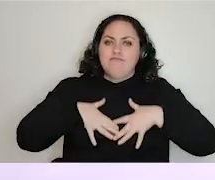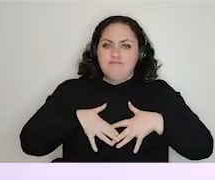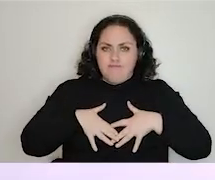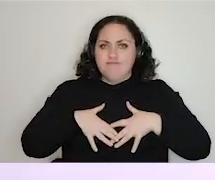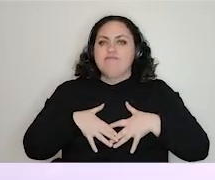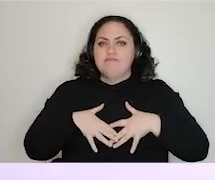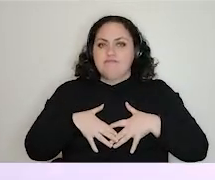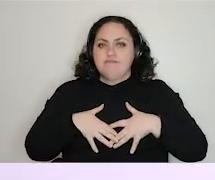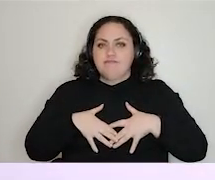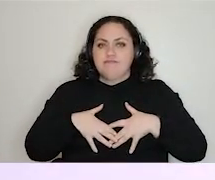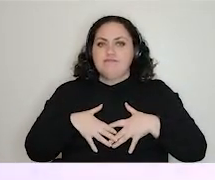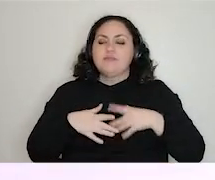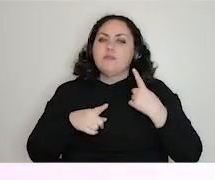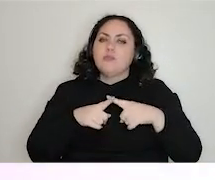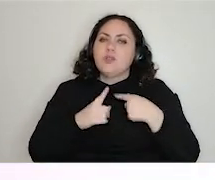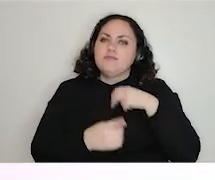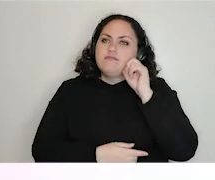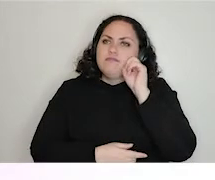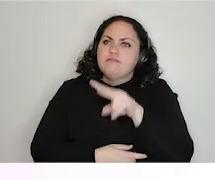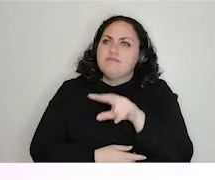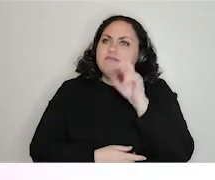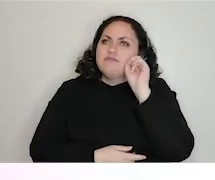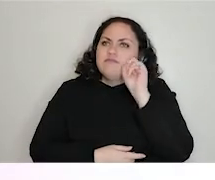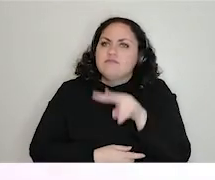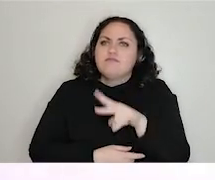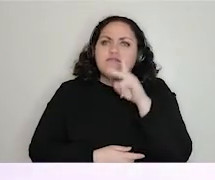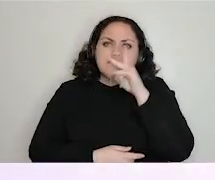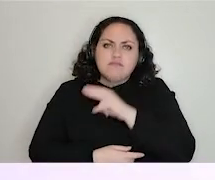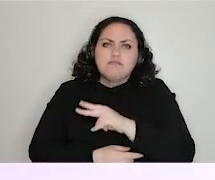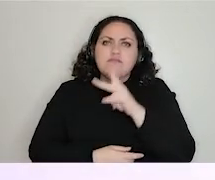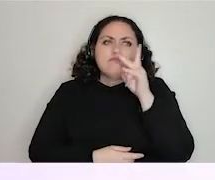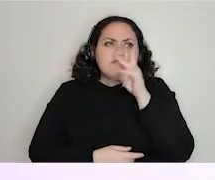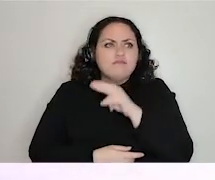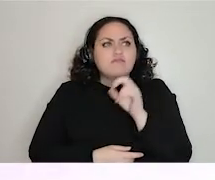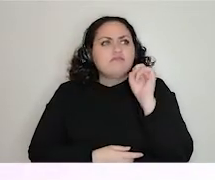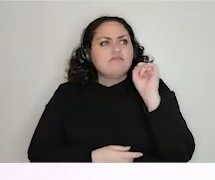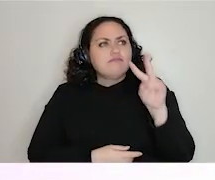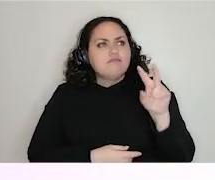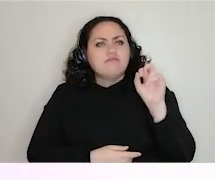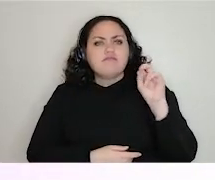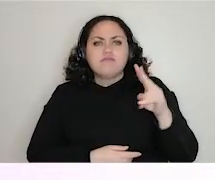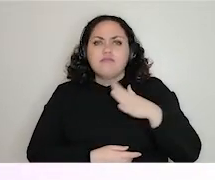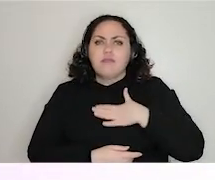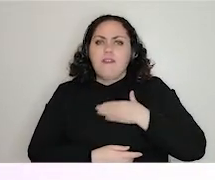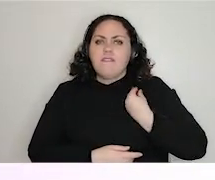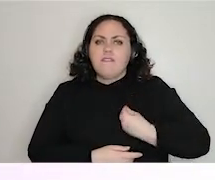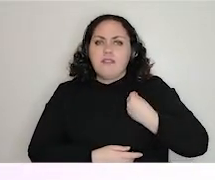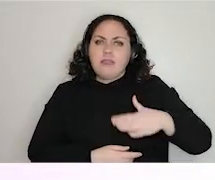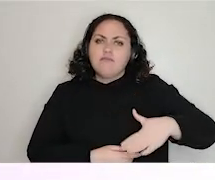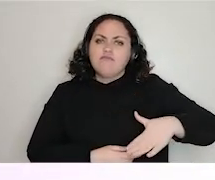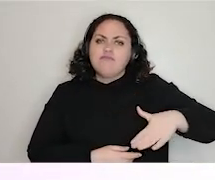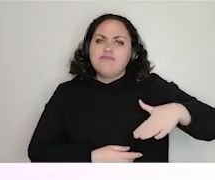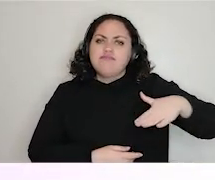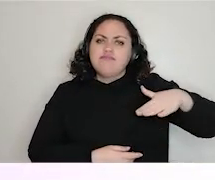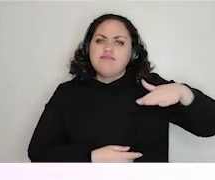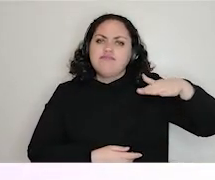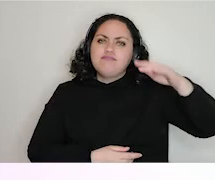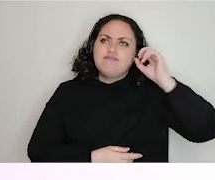gente internaliza, que a gente acaba visualizando em vários locais, vários eventos, né, ao longo da nossa